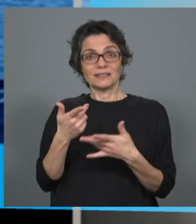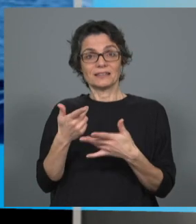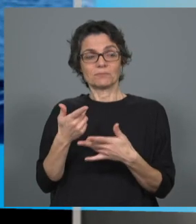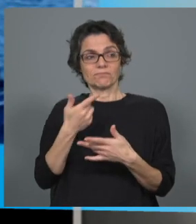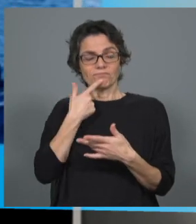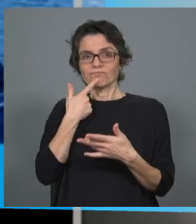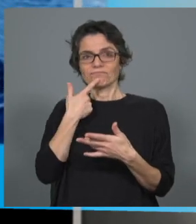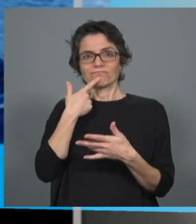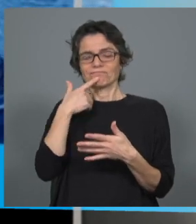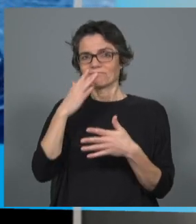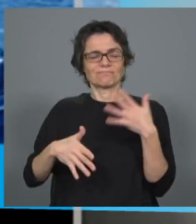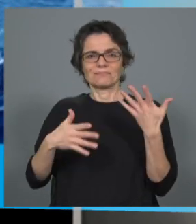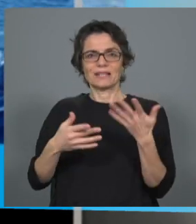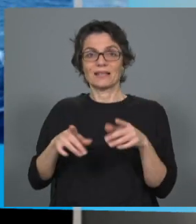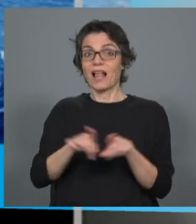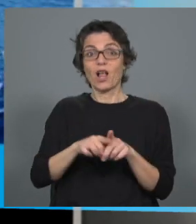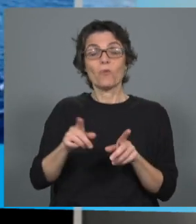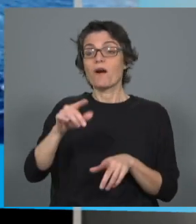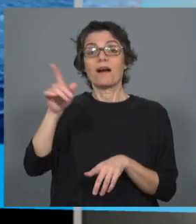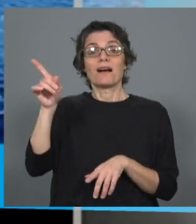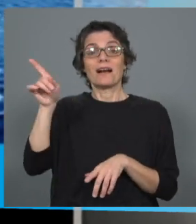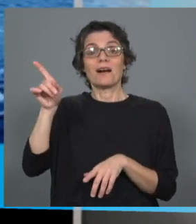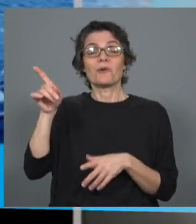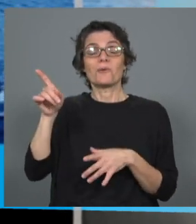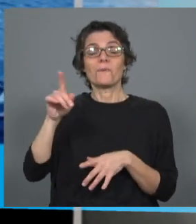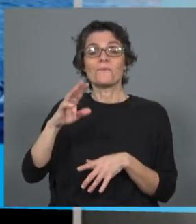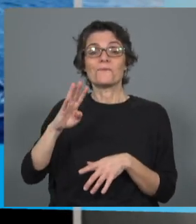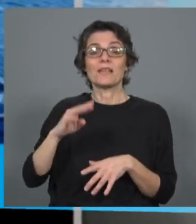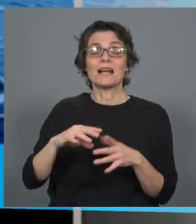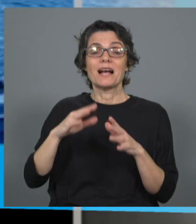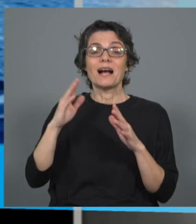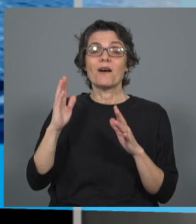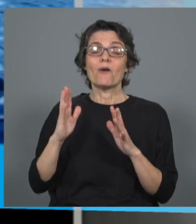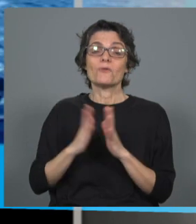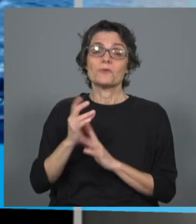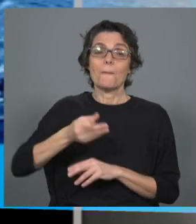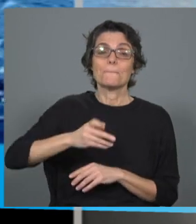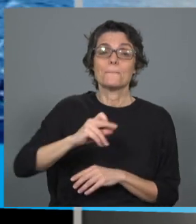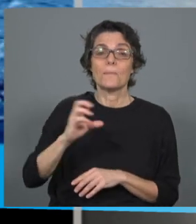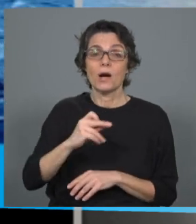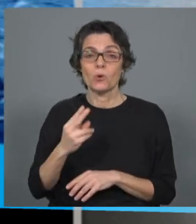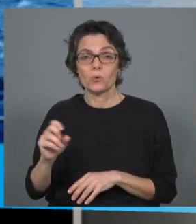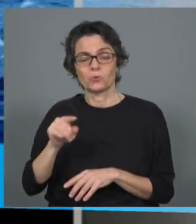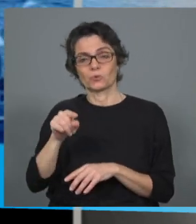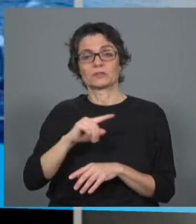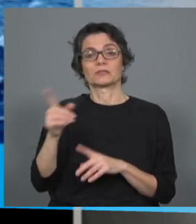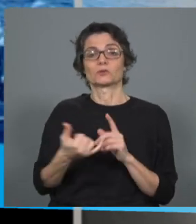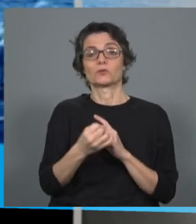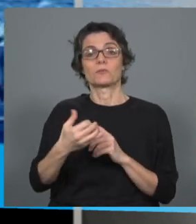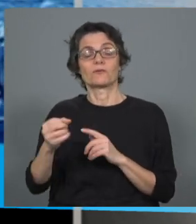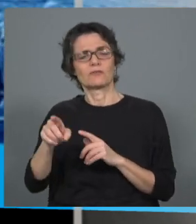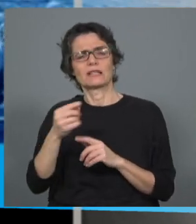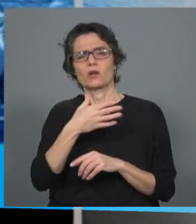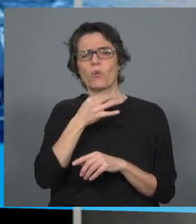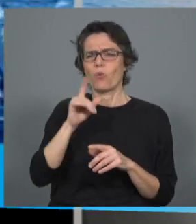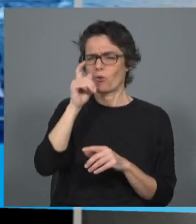por terra como São Paulo, em 2011, em agosto, quando numa viagem de carro, vinha a guiar, a seguir ao almoço,